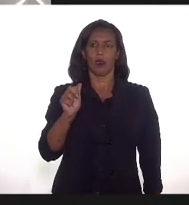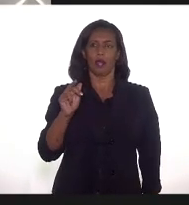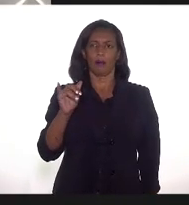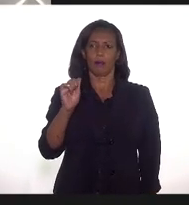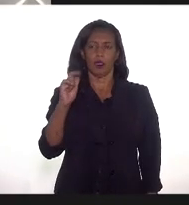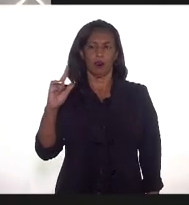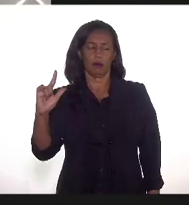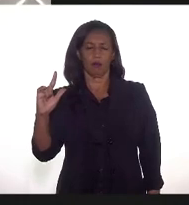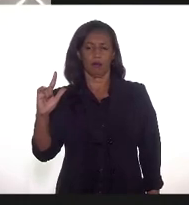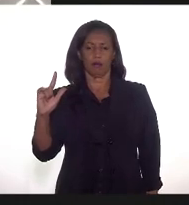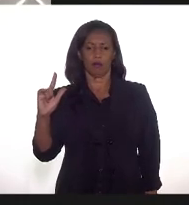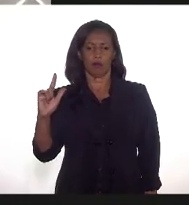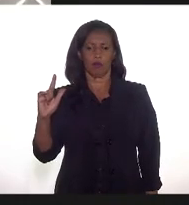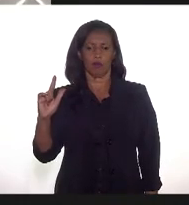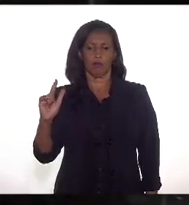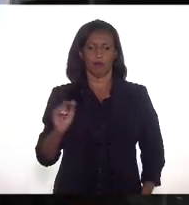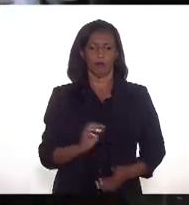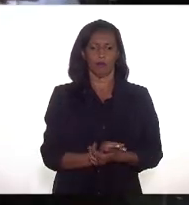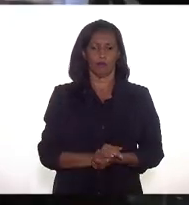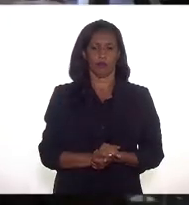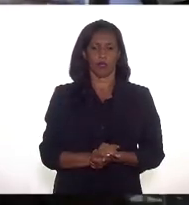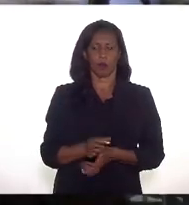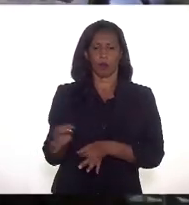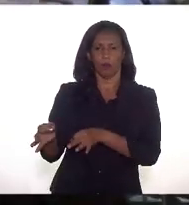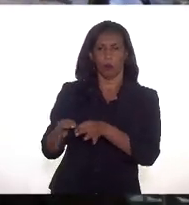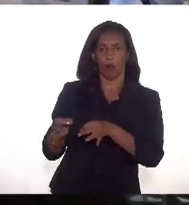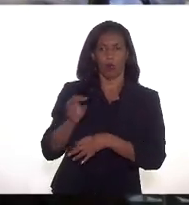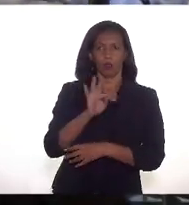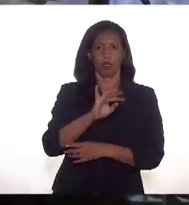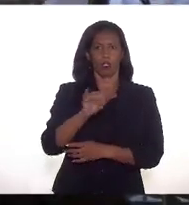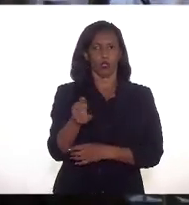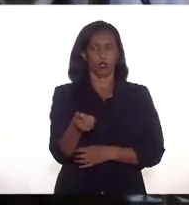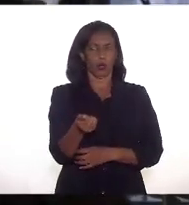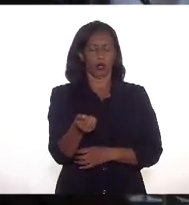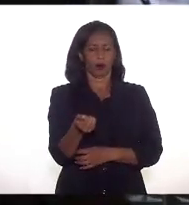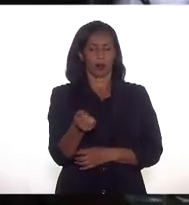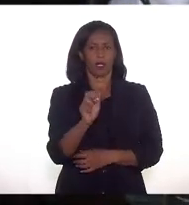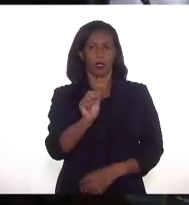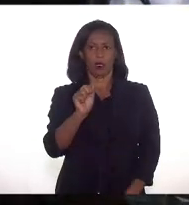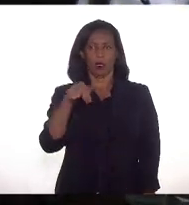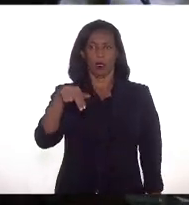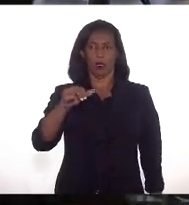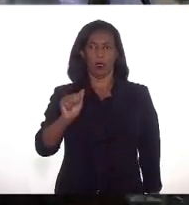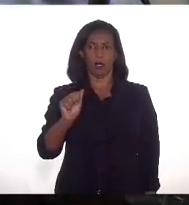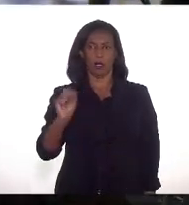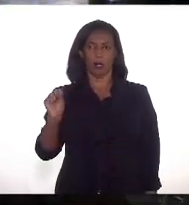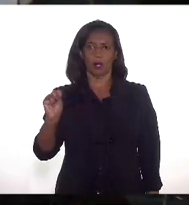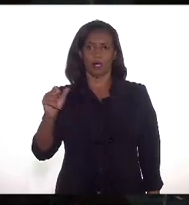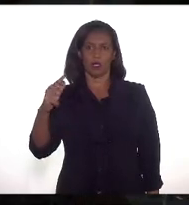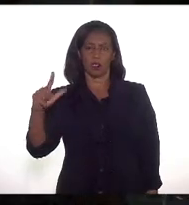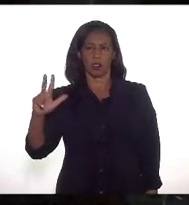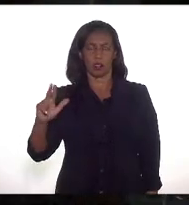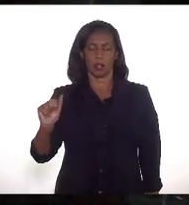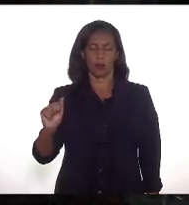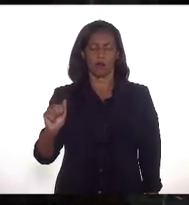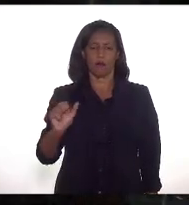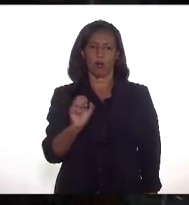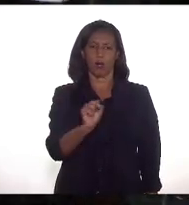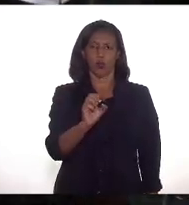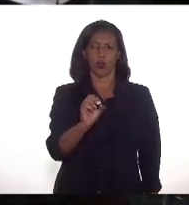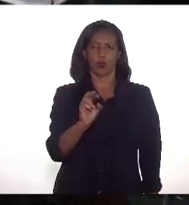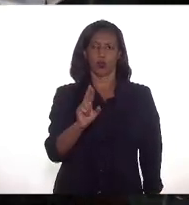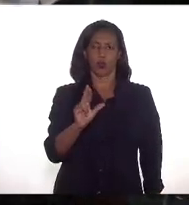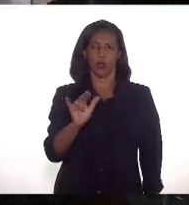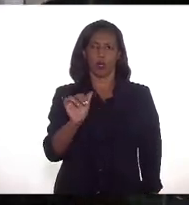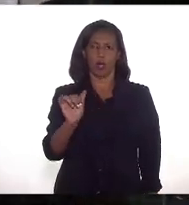Pinto, pela Assessoria de Planejamento e Orçamento, TJ, Ana Paula da Silva, Soraya